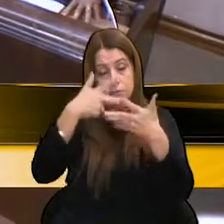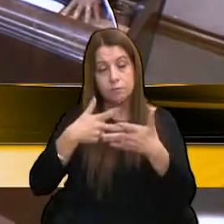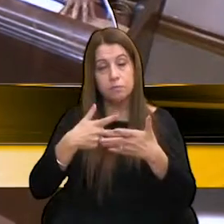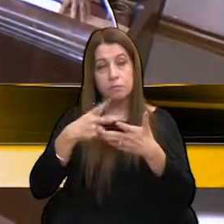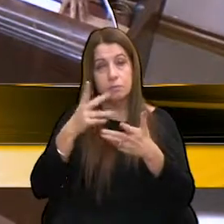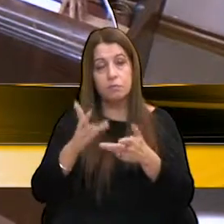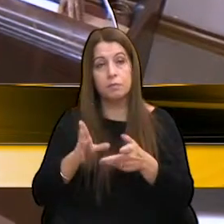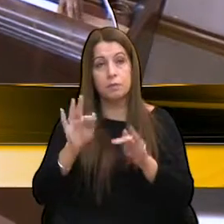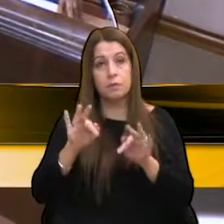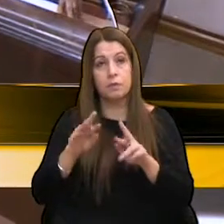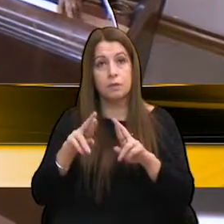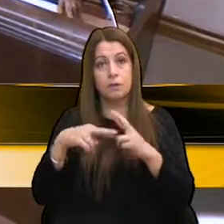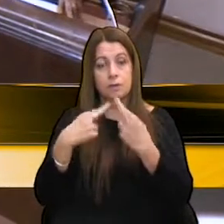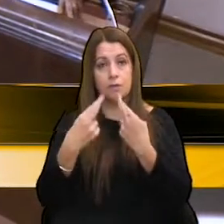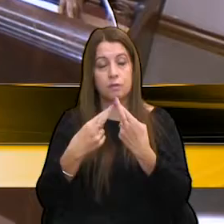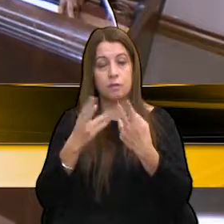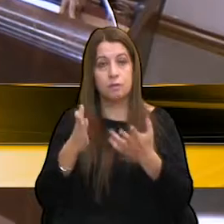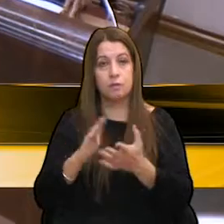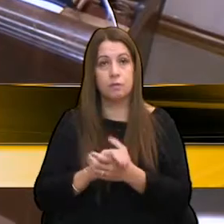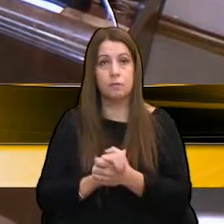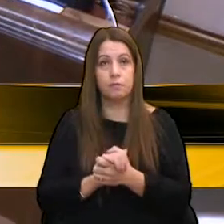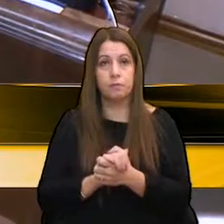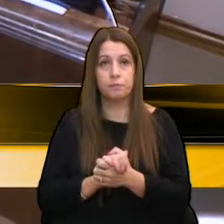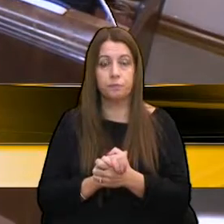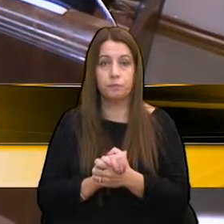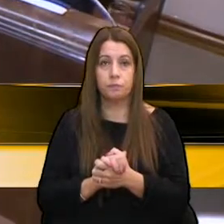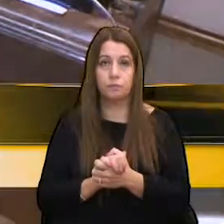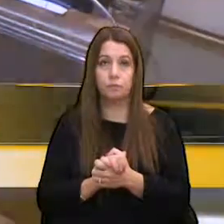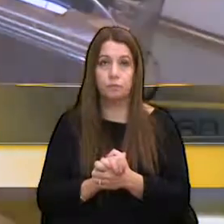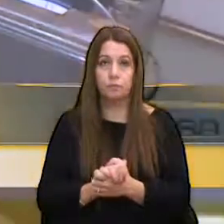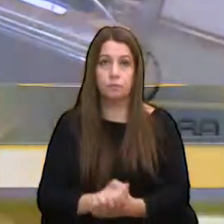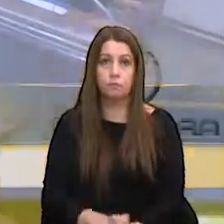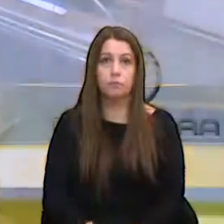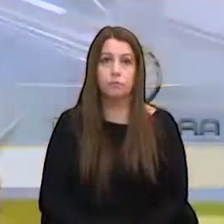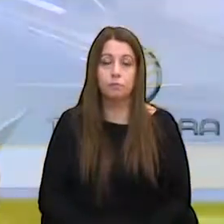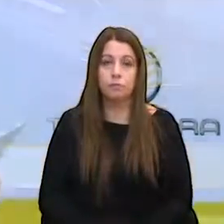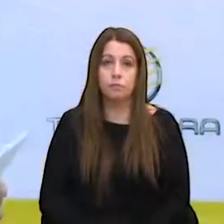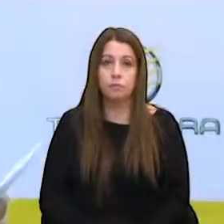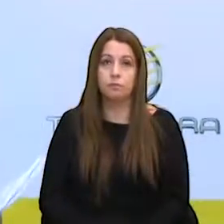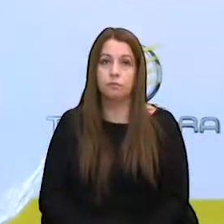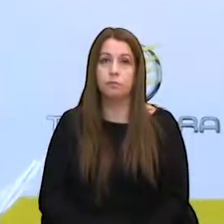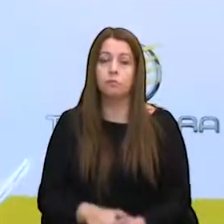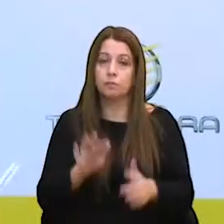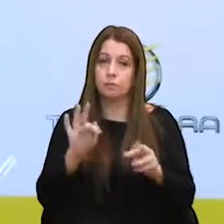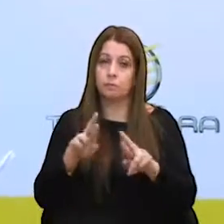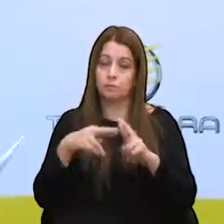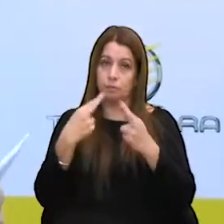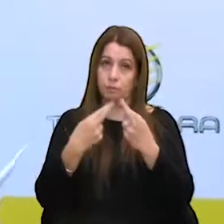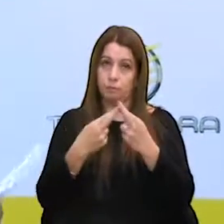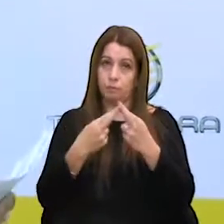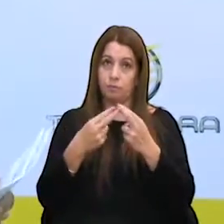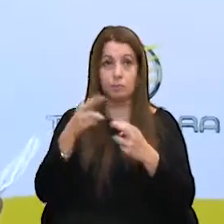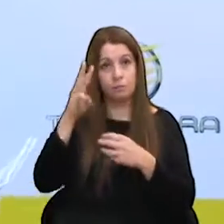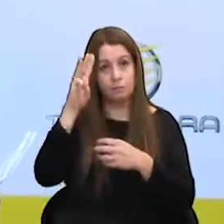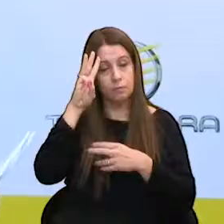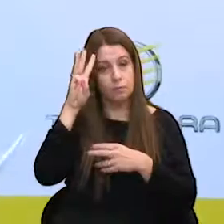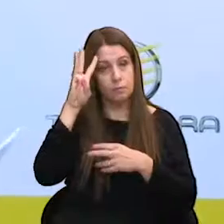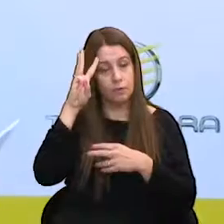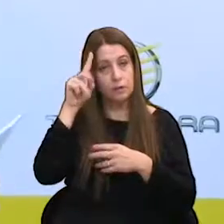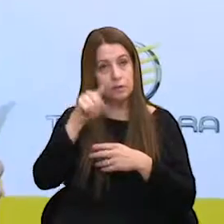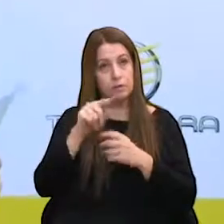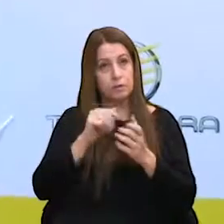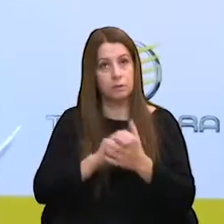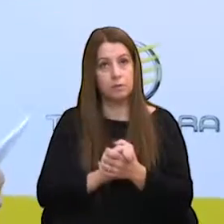Deus, declaramos encerrado o trabalho da presente sessão. encerrada a sessão dessa terça-feira,